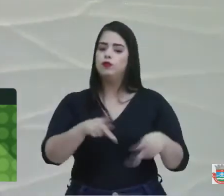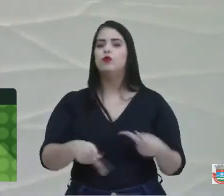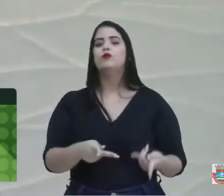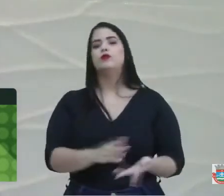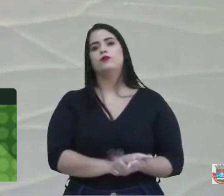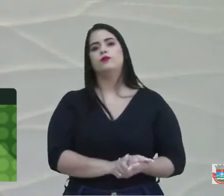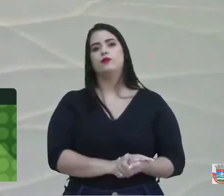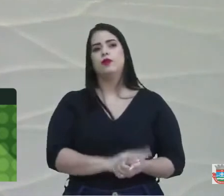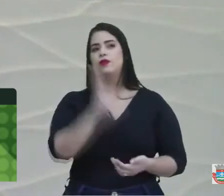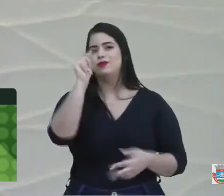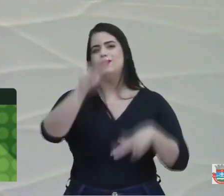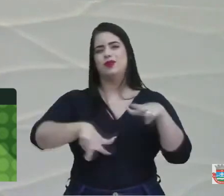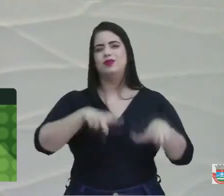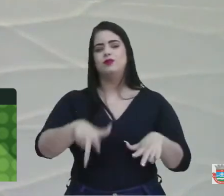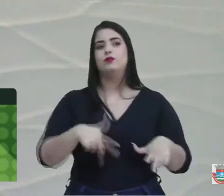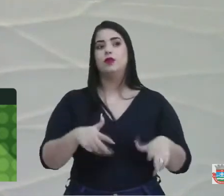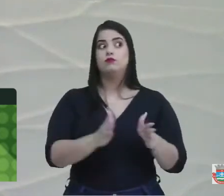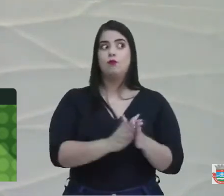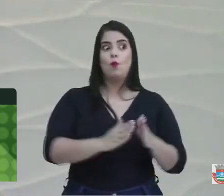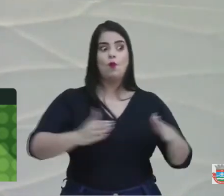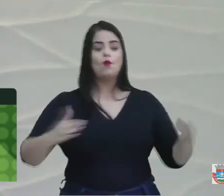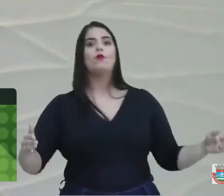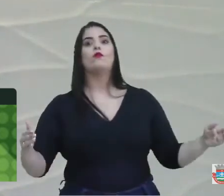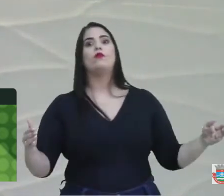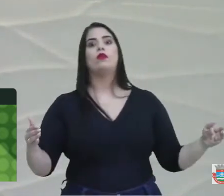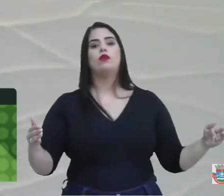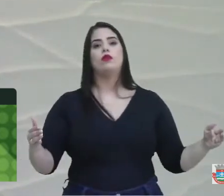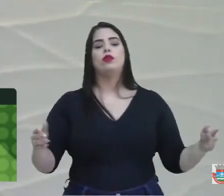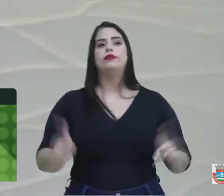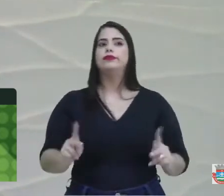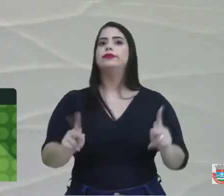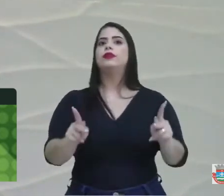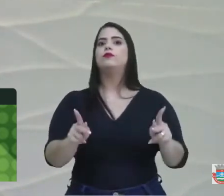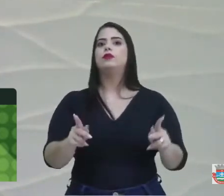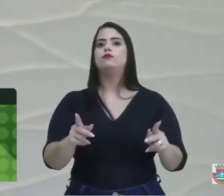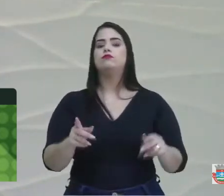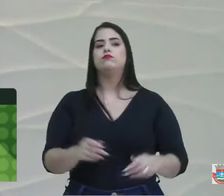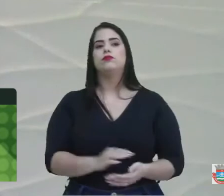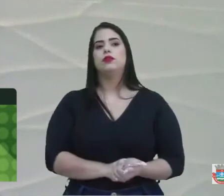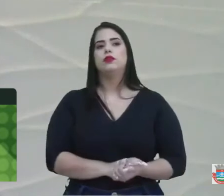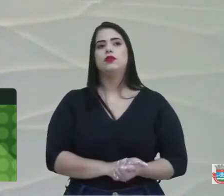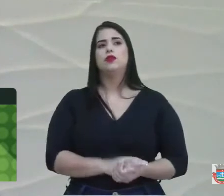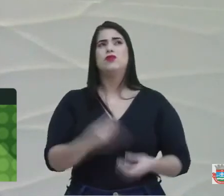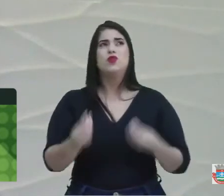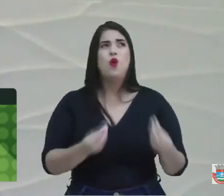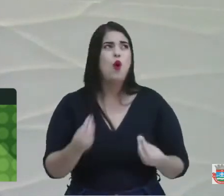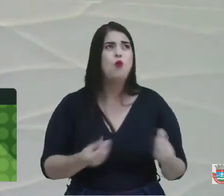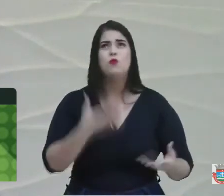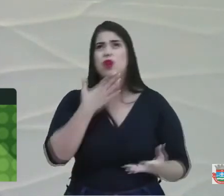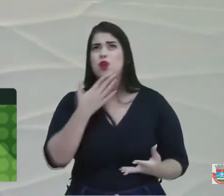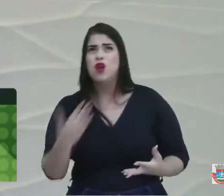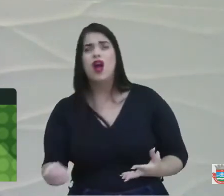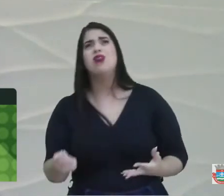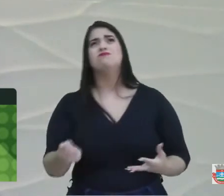que o município é muito grande e a gente precisa, né, tá sempre buscando alternativas, né, para melhorar a